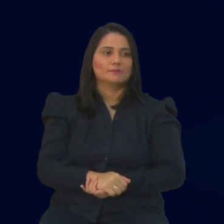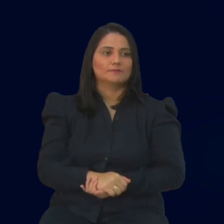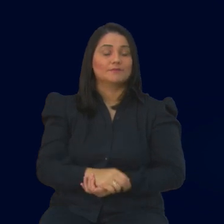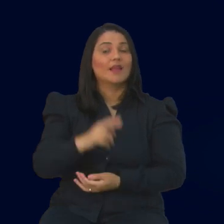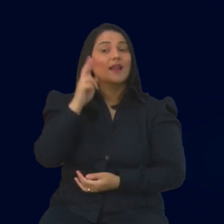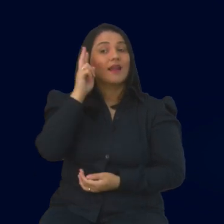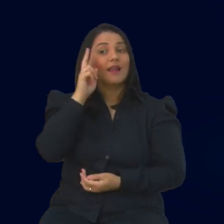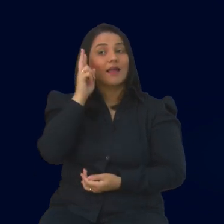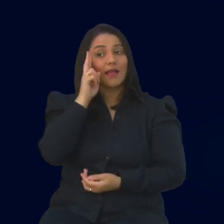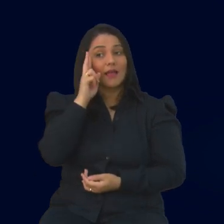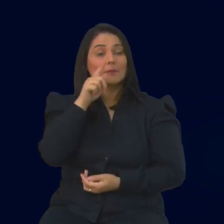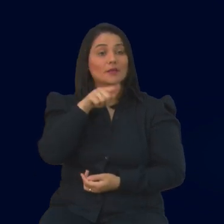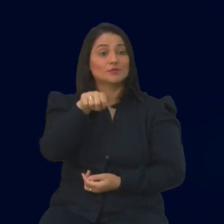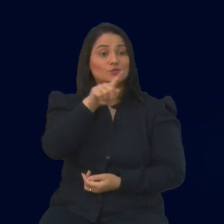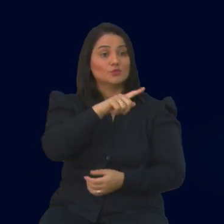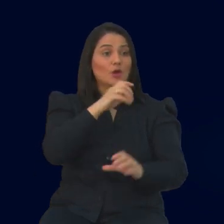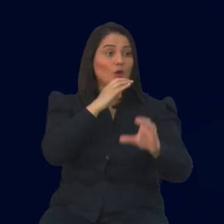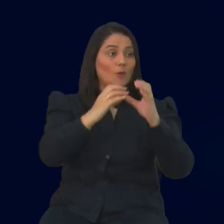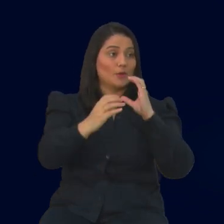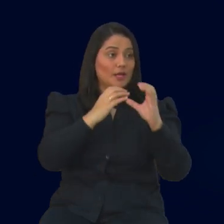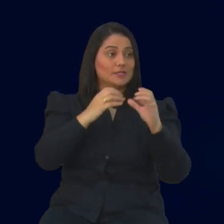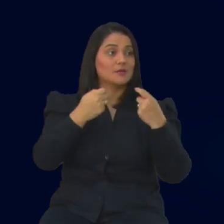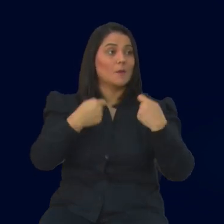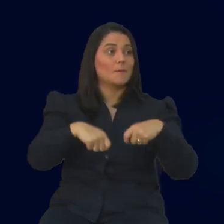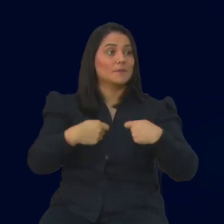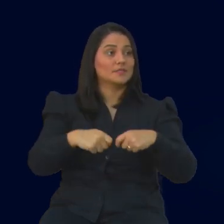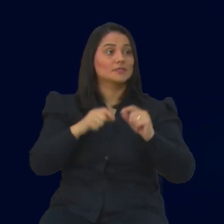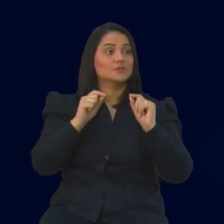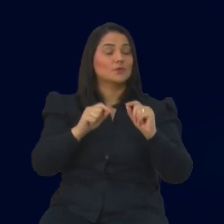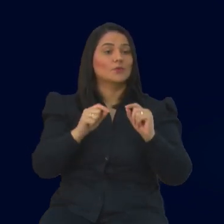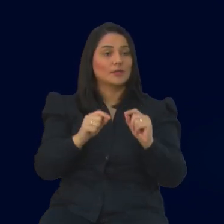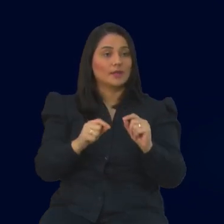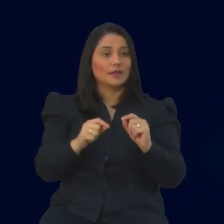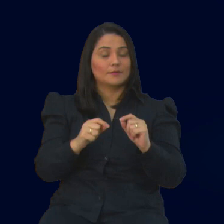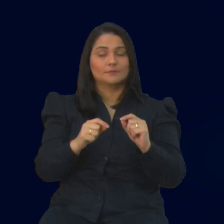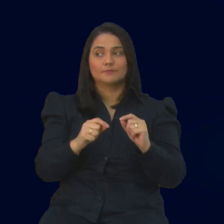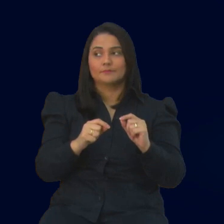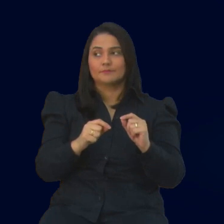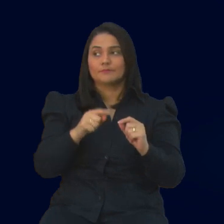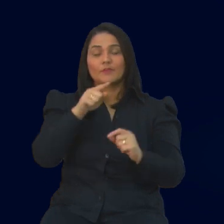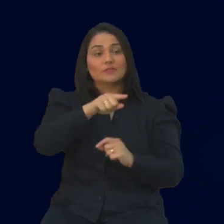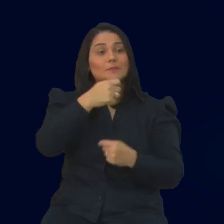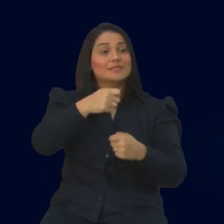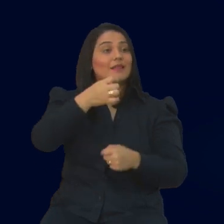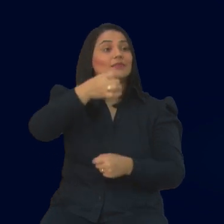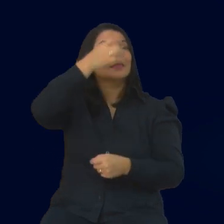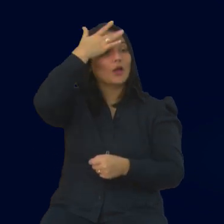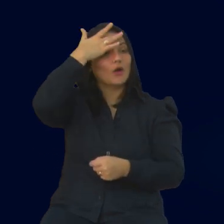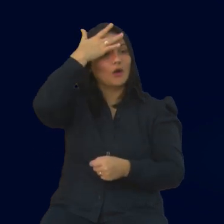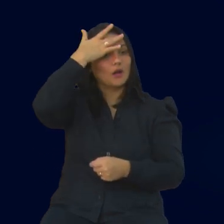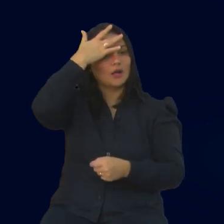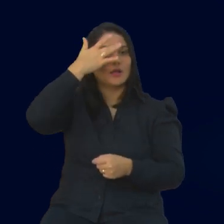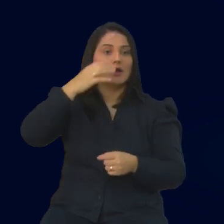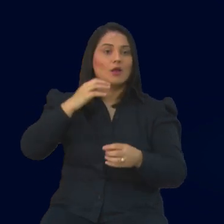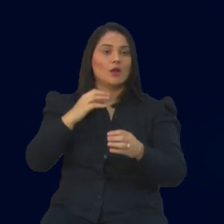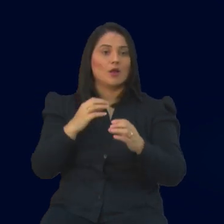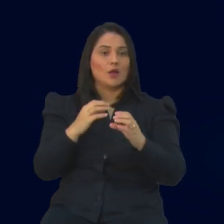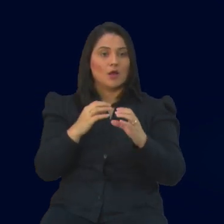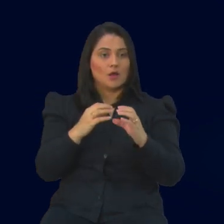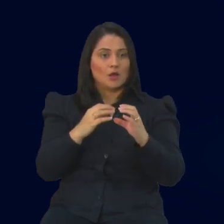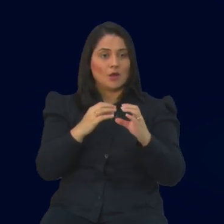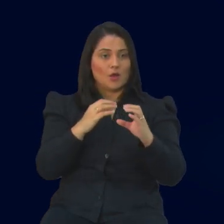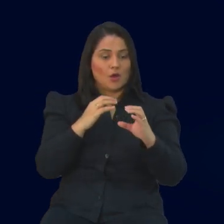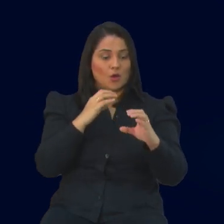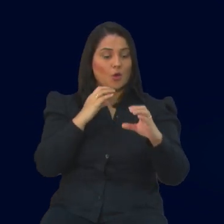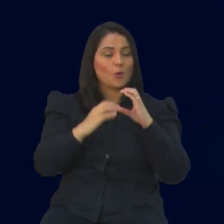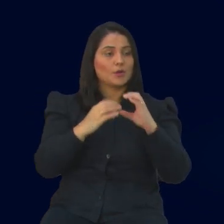Lembre-se que a sua comunicação tem que ser, isso é um mantra, sugiro que vocês decorem. A comunicação tem que ser o